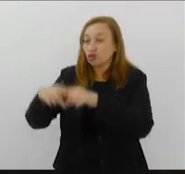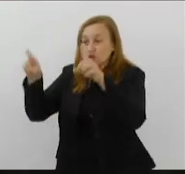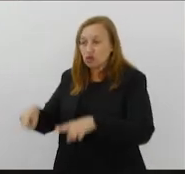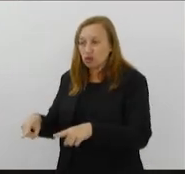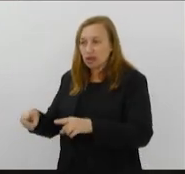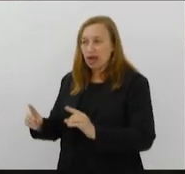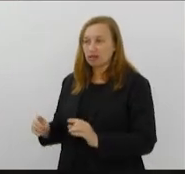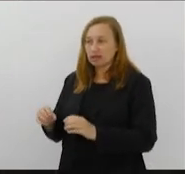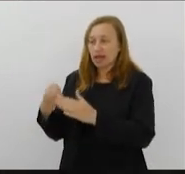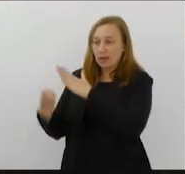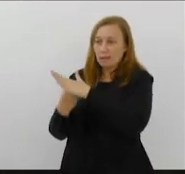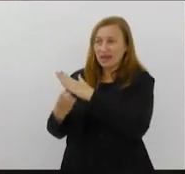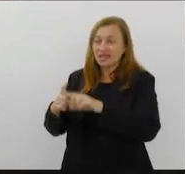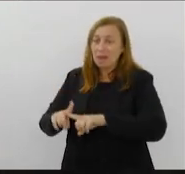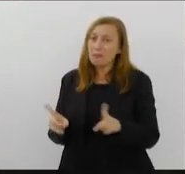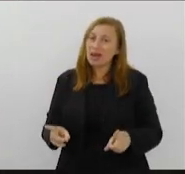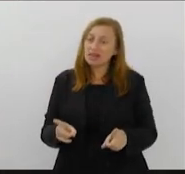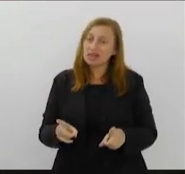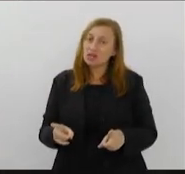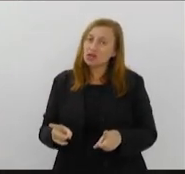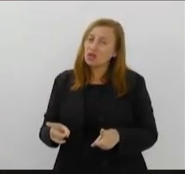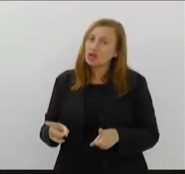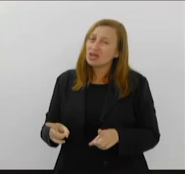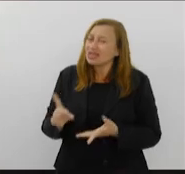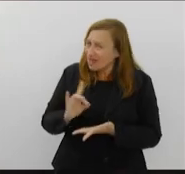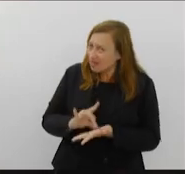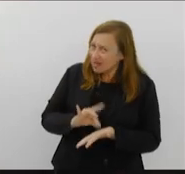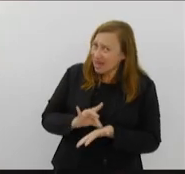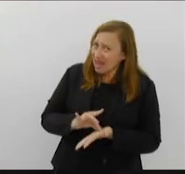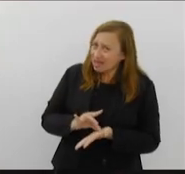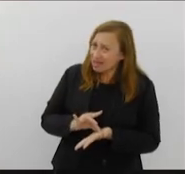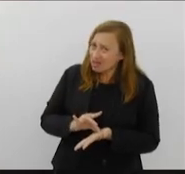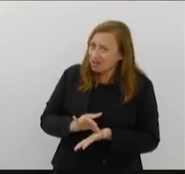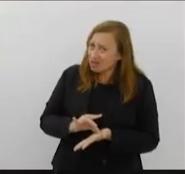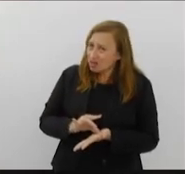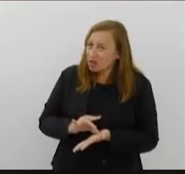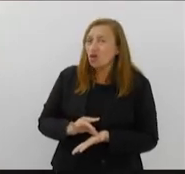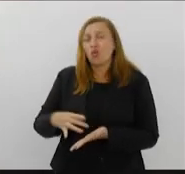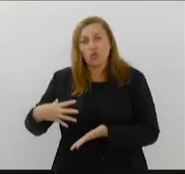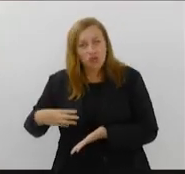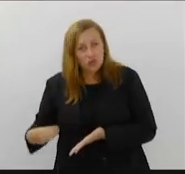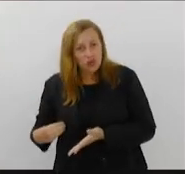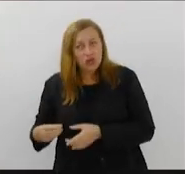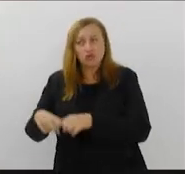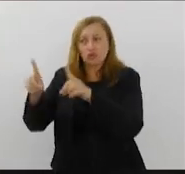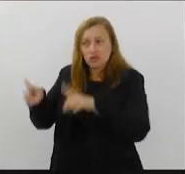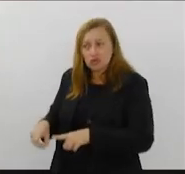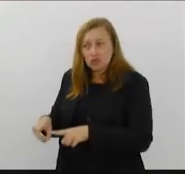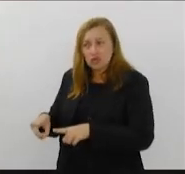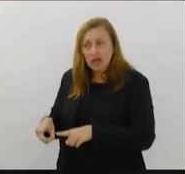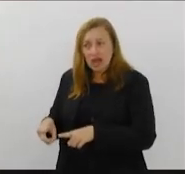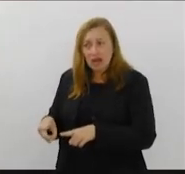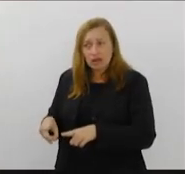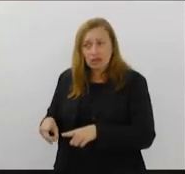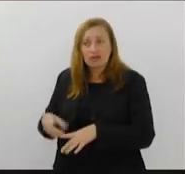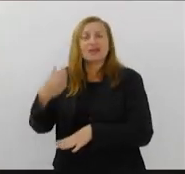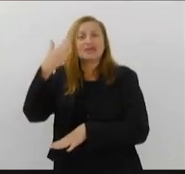mais vai aproveitar o programa Jovem Aprendiz? Na sinceridade? Então,